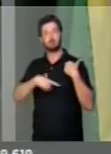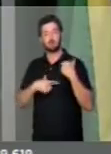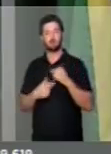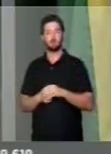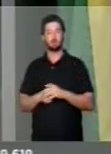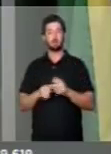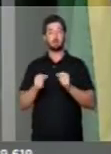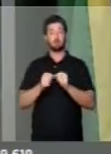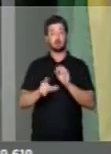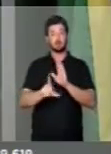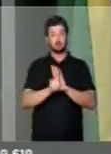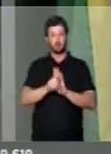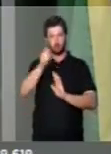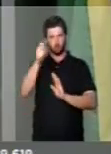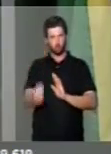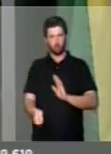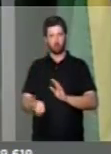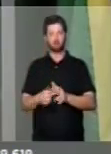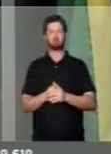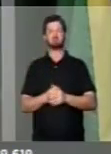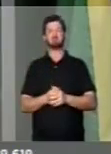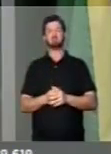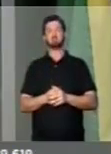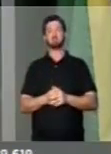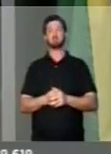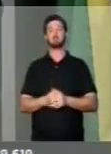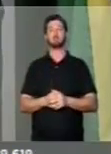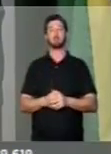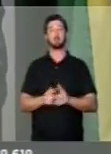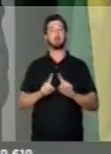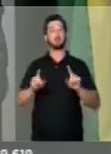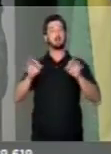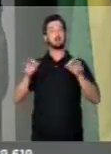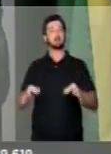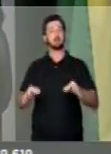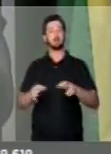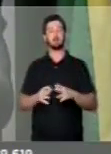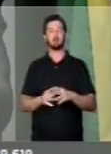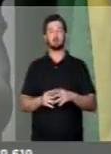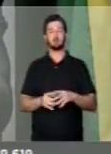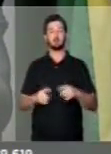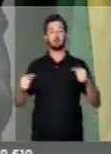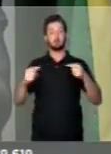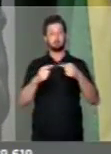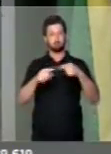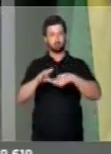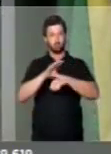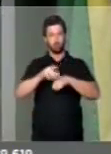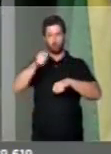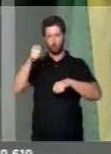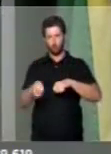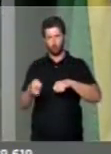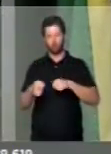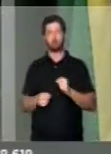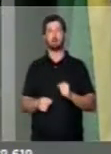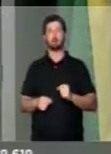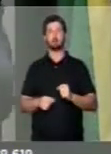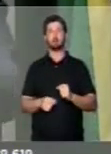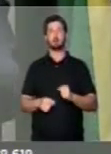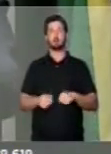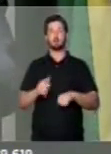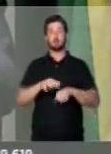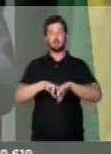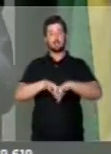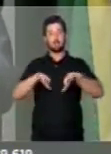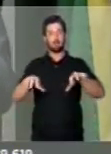de elaborar uma lei dura, mas correta, dura, mas que seja constitucional e que funcione, e que